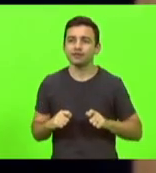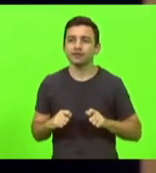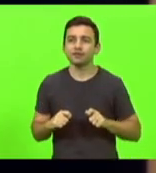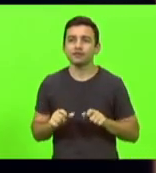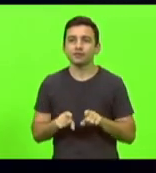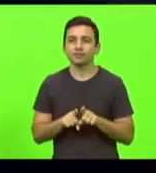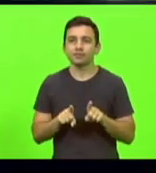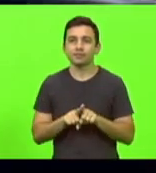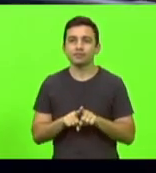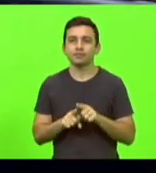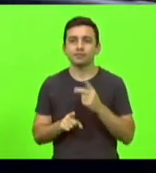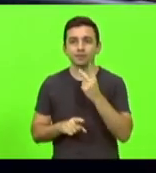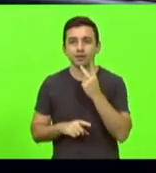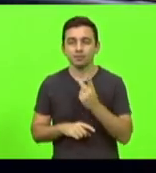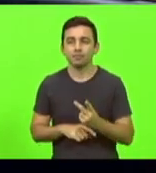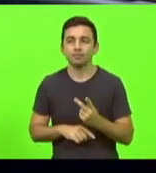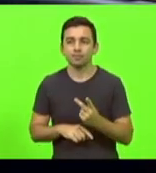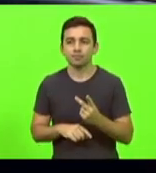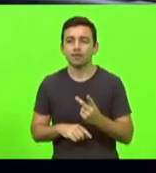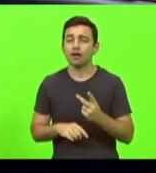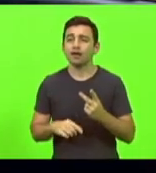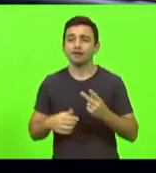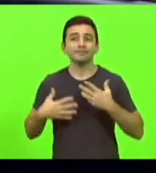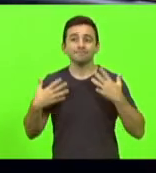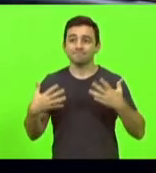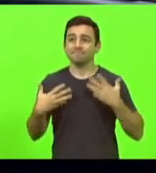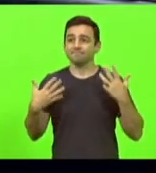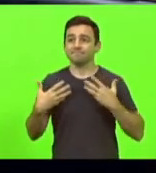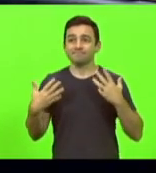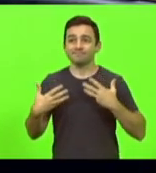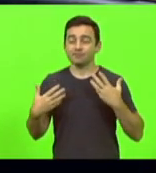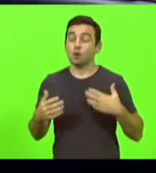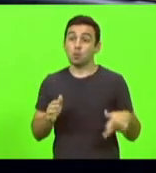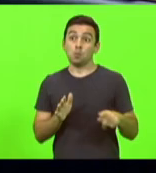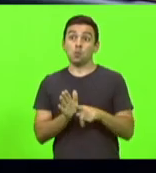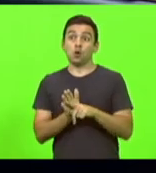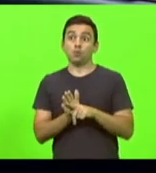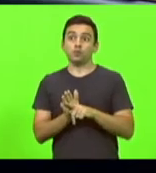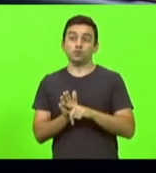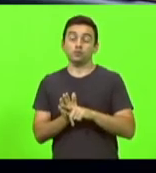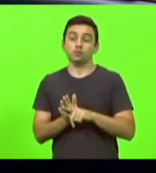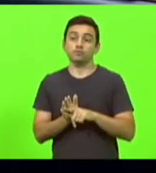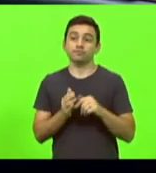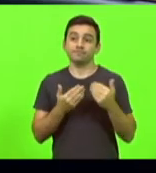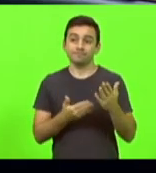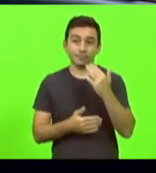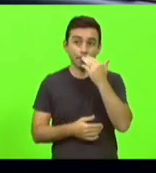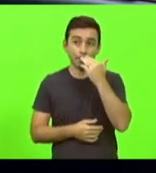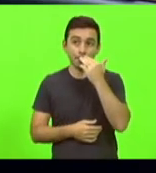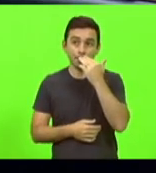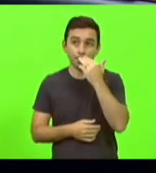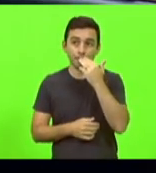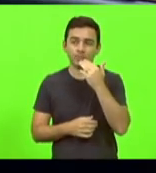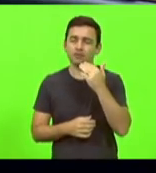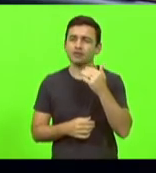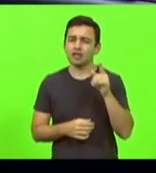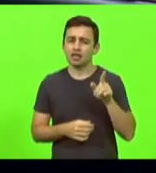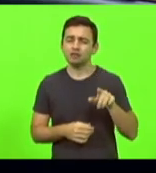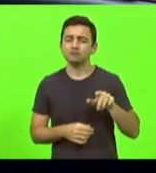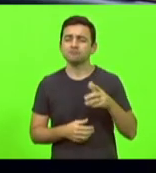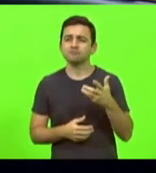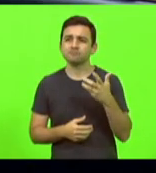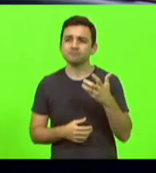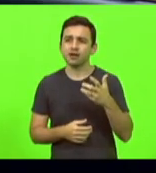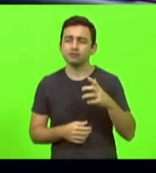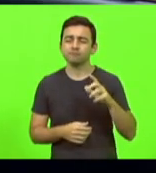dizer de que, e com muita alegria, como conterrâneo, deputado Sopelsa, vejo a sua candidatura colocada